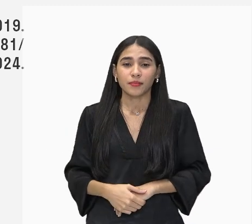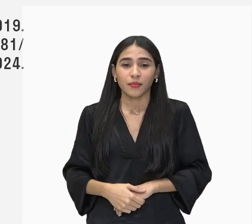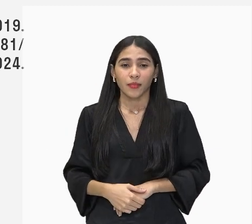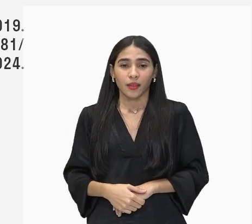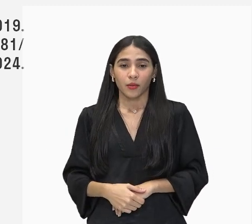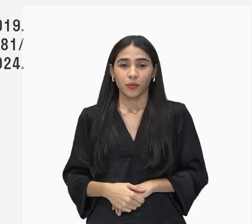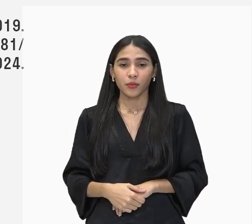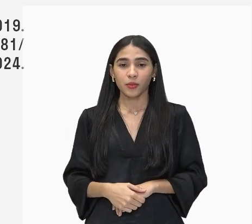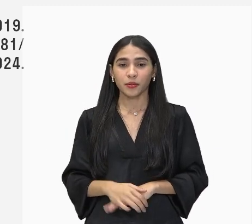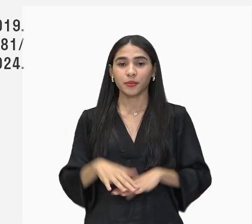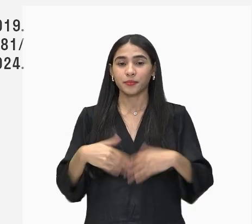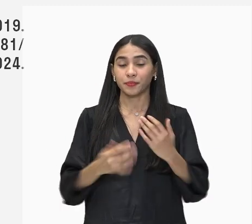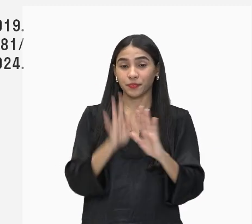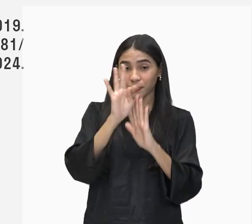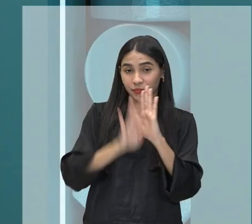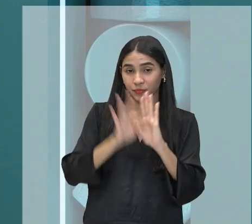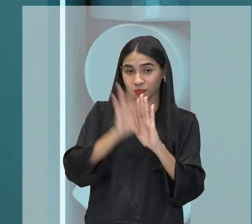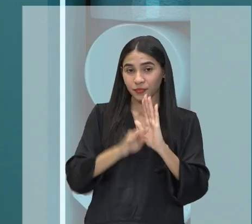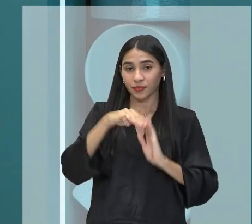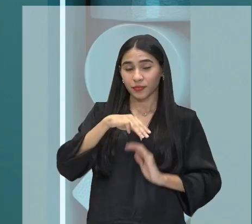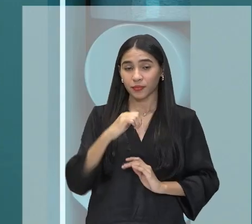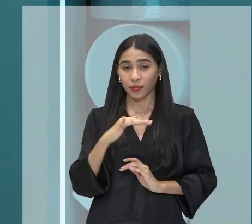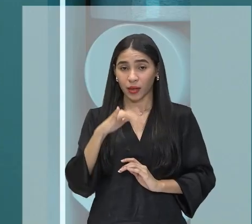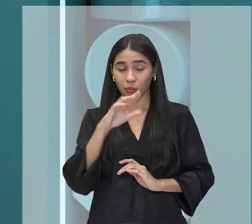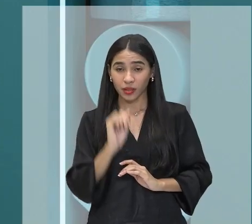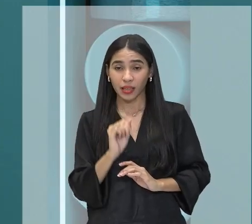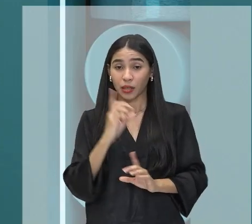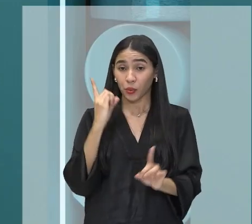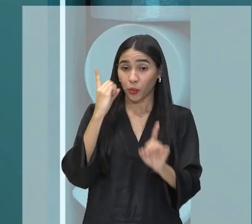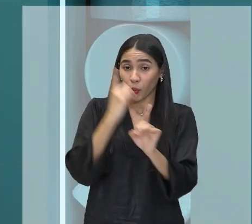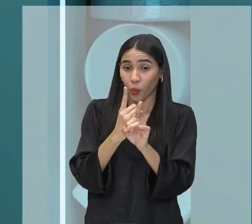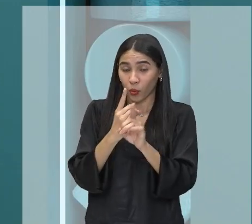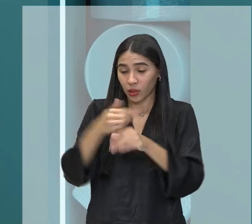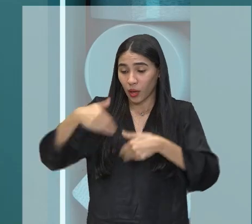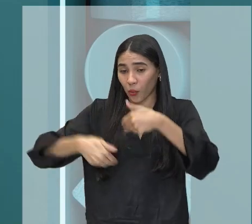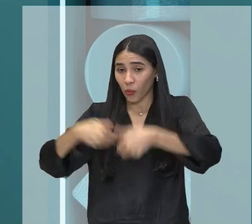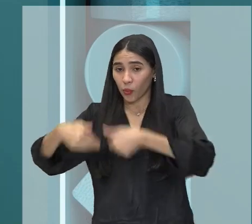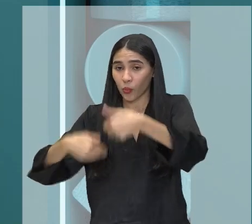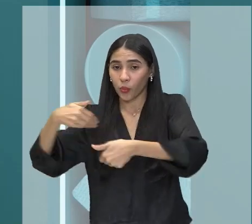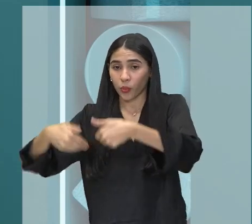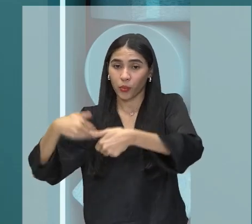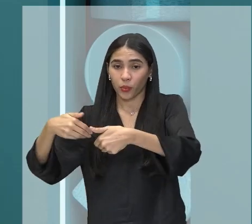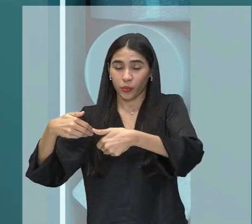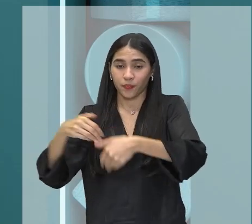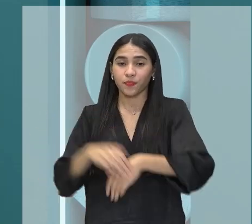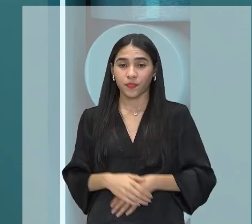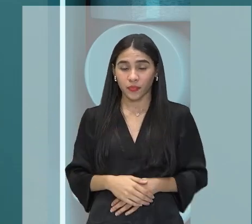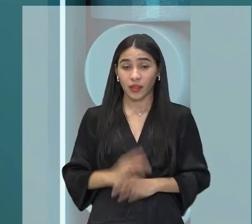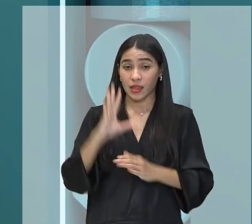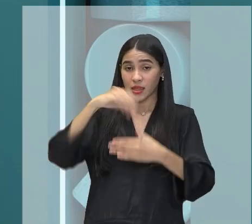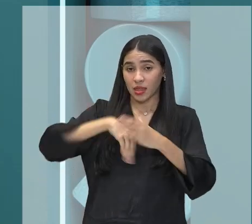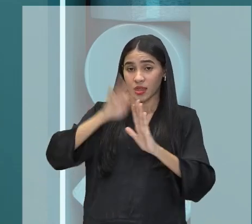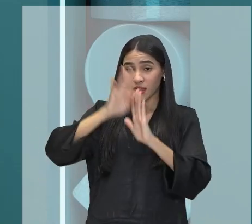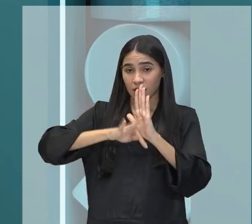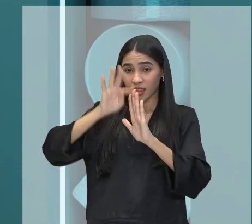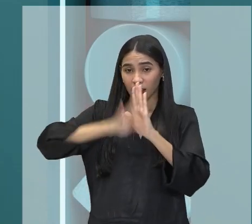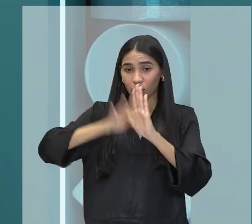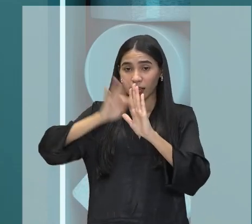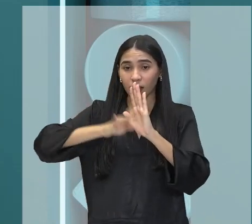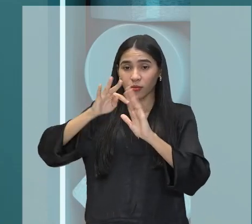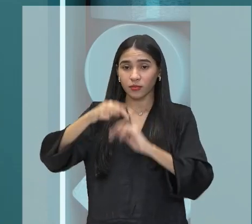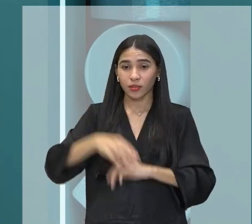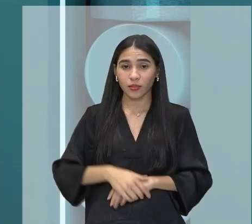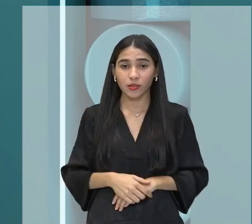trecho em que Macunaíma encontra exatamente o Curupira, como está escrito aí no nosso texto. E observem